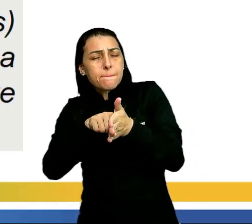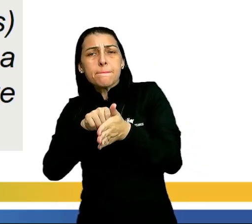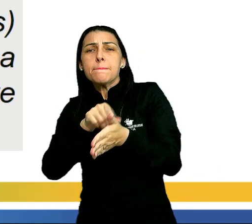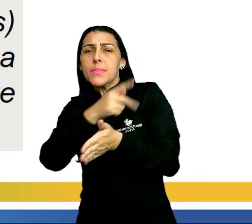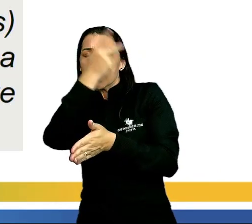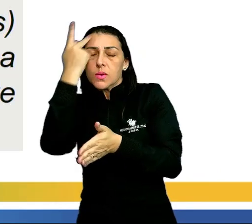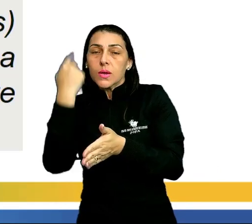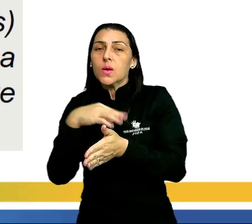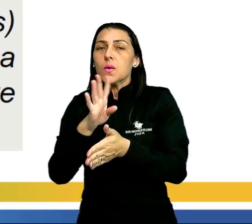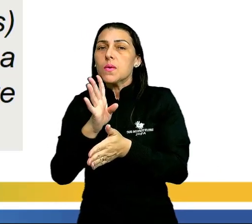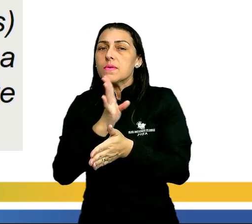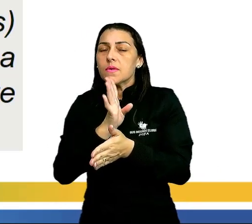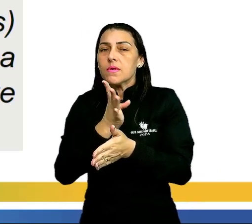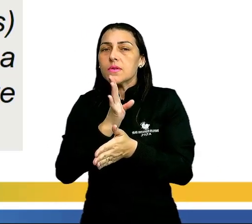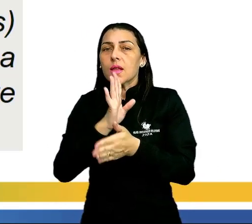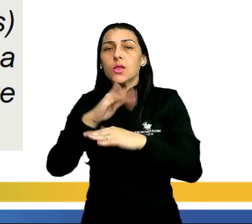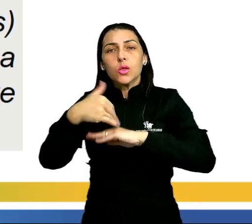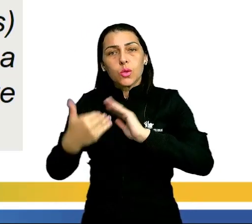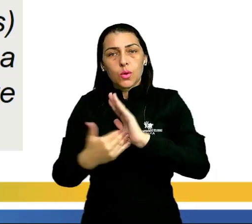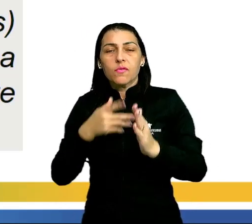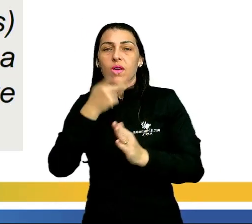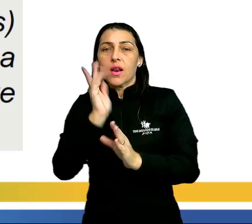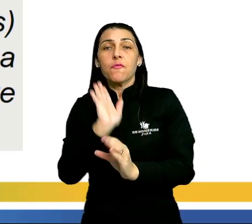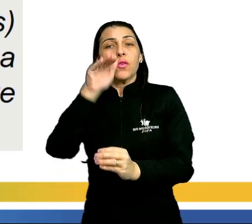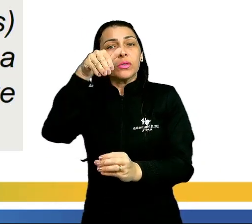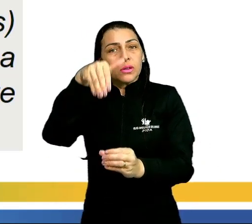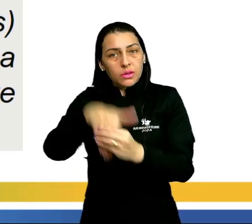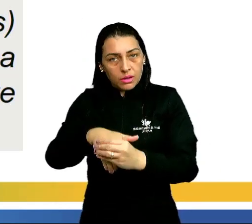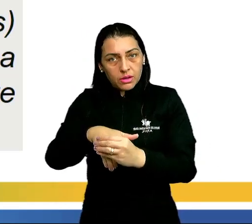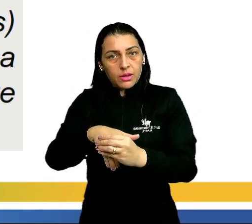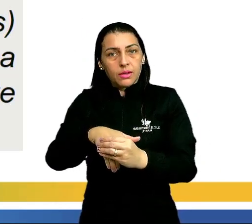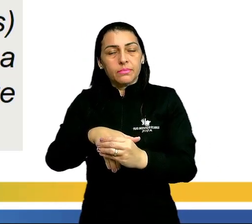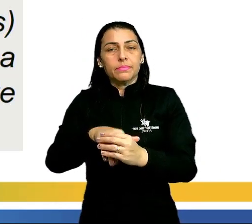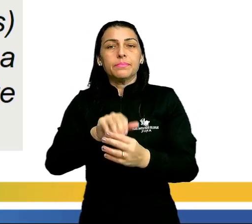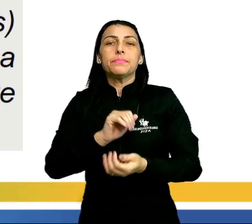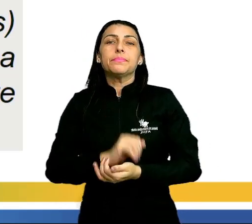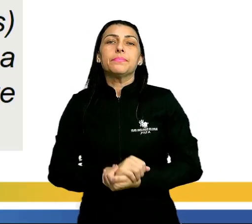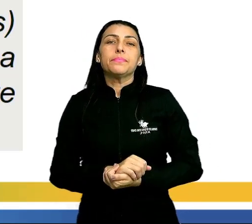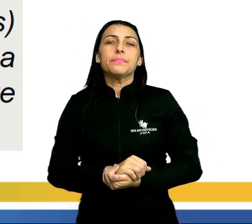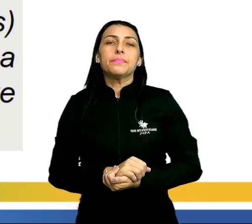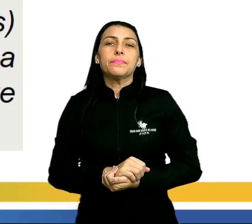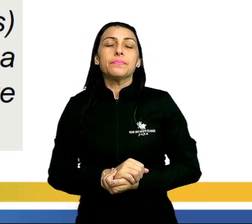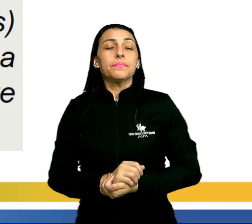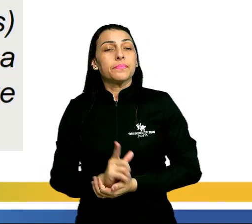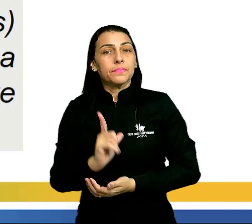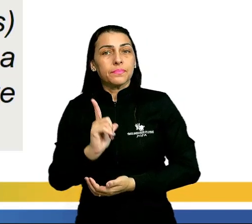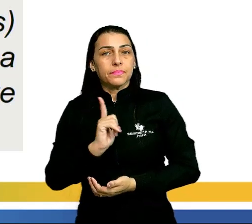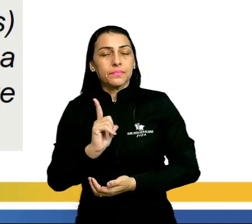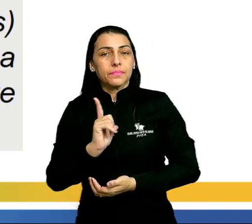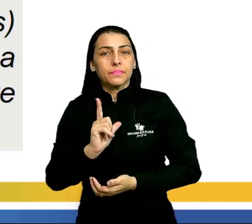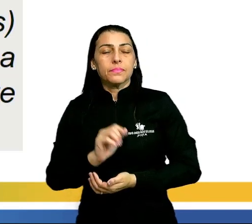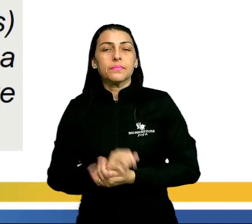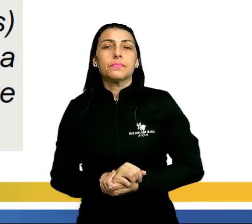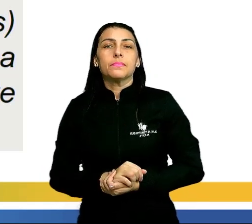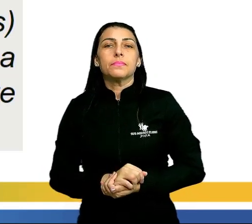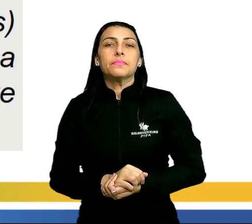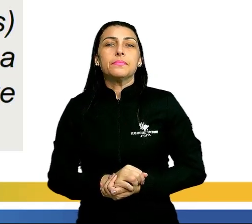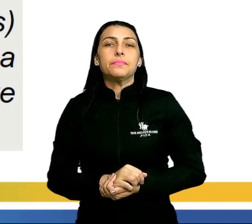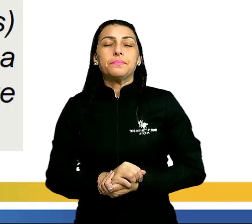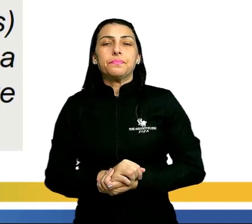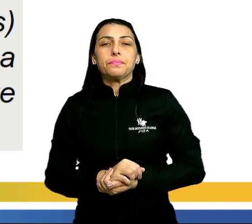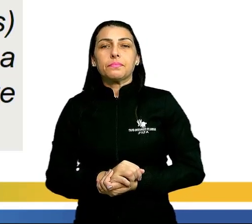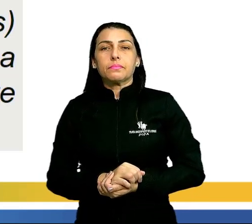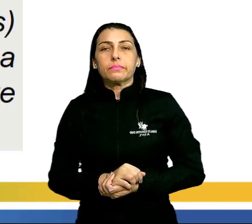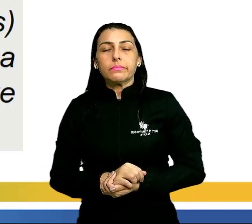conheço e praticamente todas disseram que irão votar nele. Bom, Aí nós temos o seguinte, ele fez